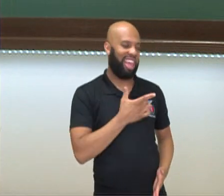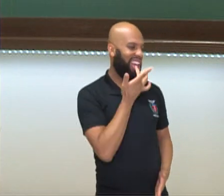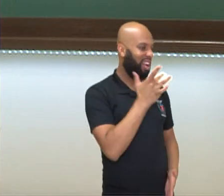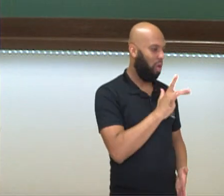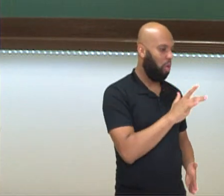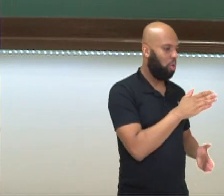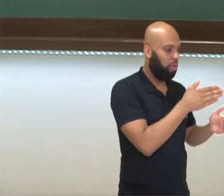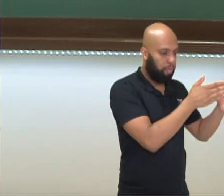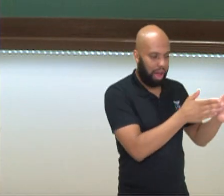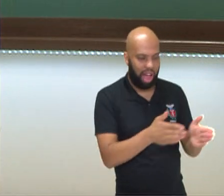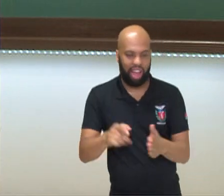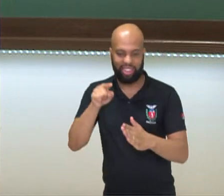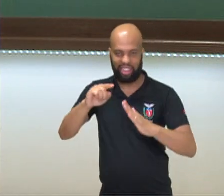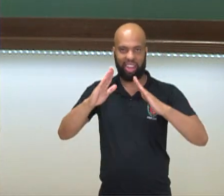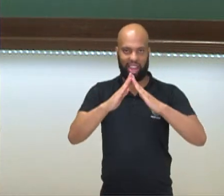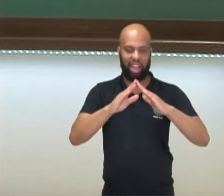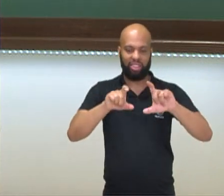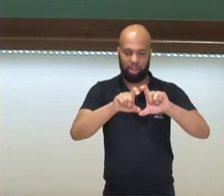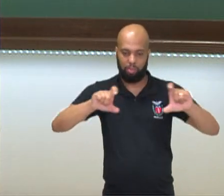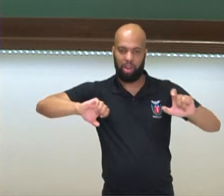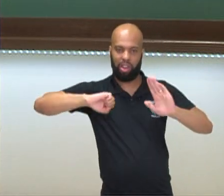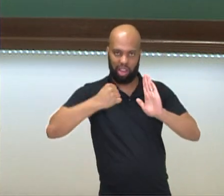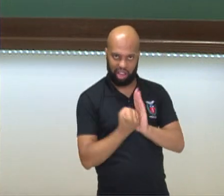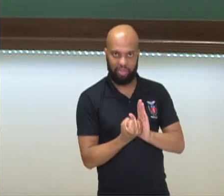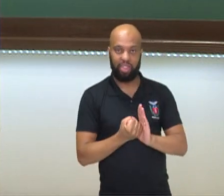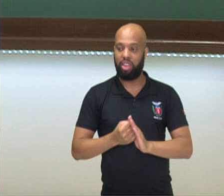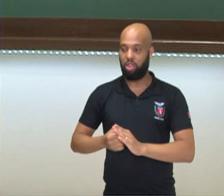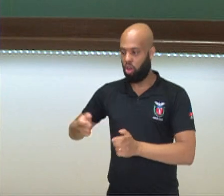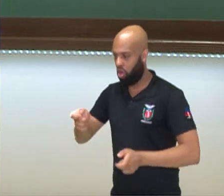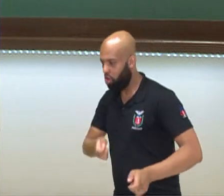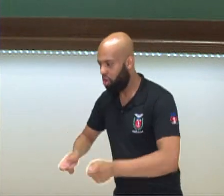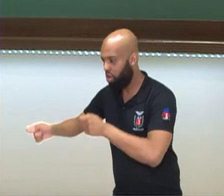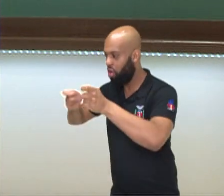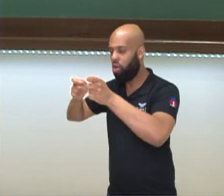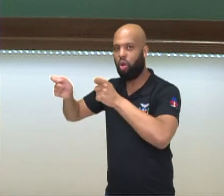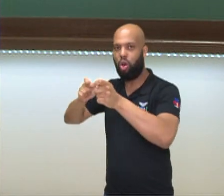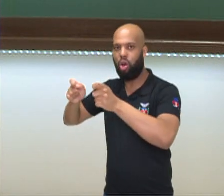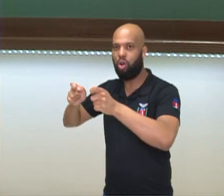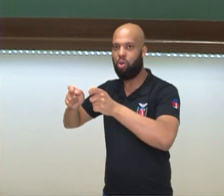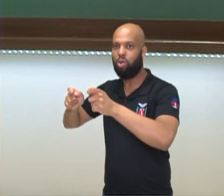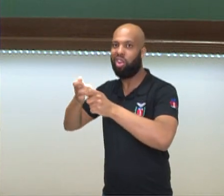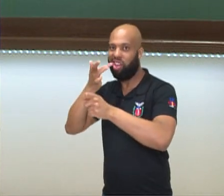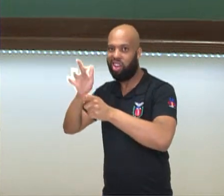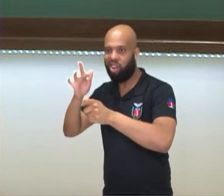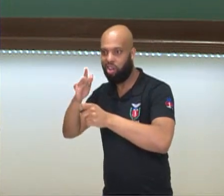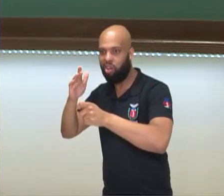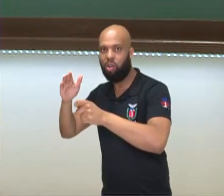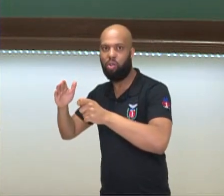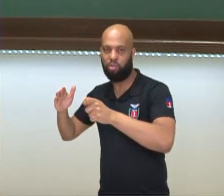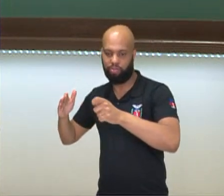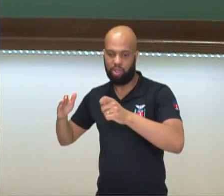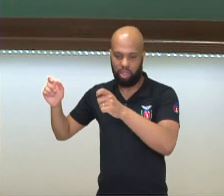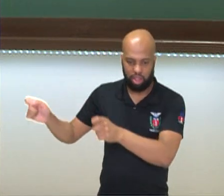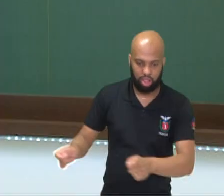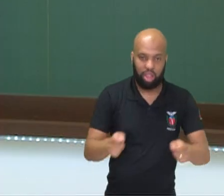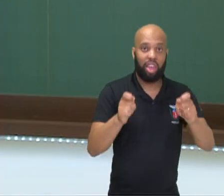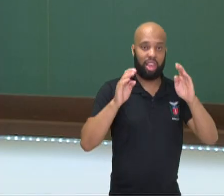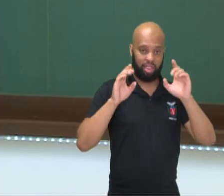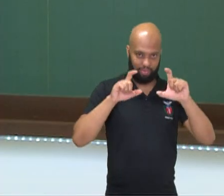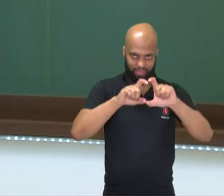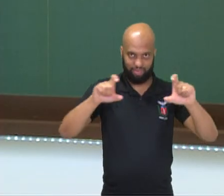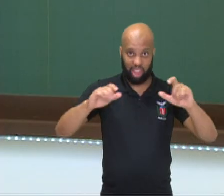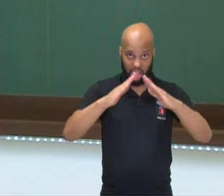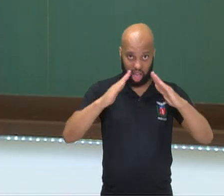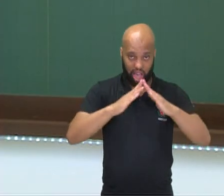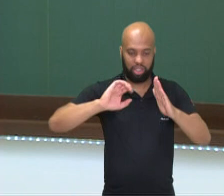de Portugal para se mostrar que realmente eles tinham um controle total sobre tudo isso. Boa parte da